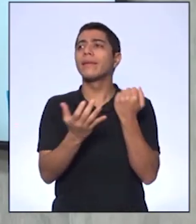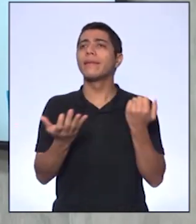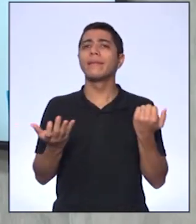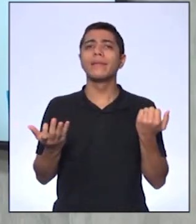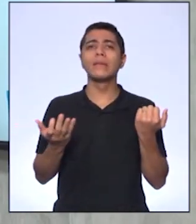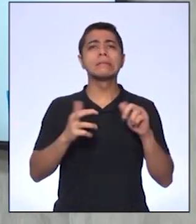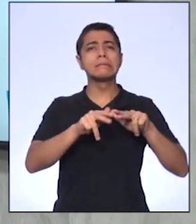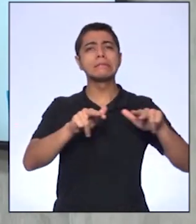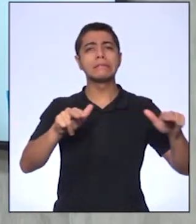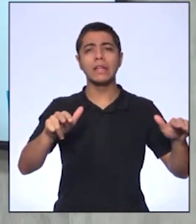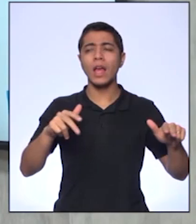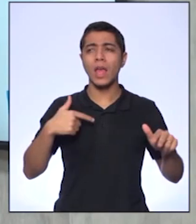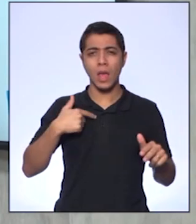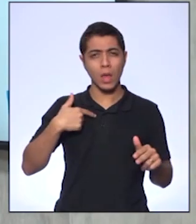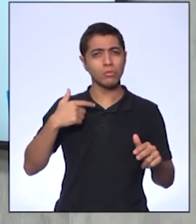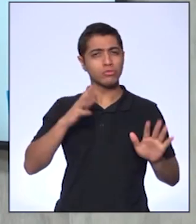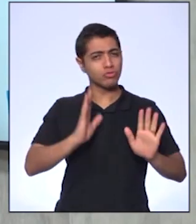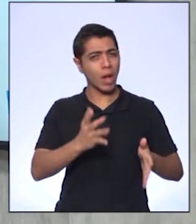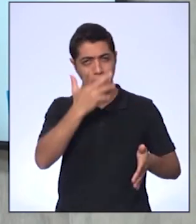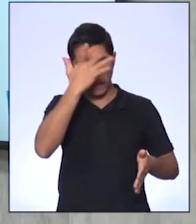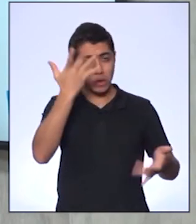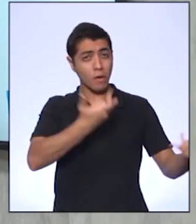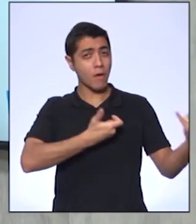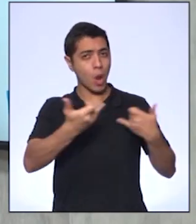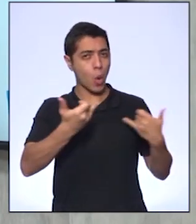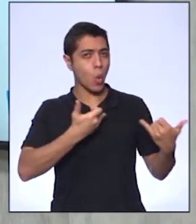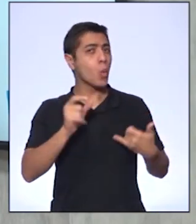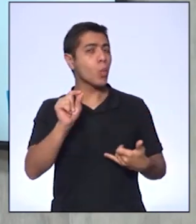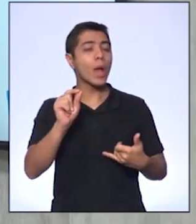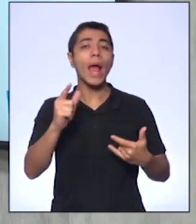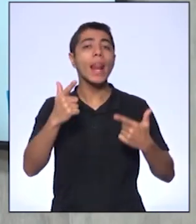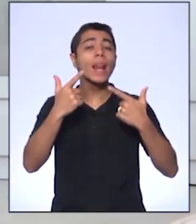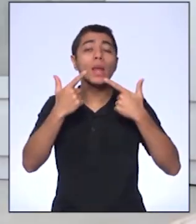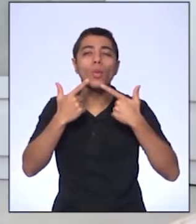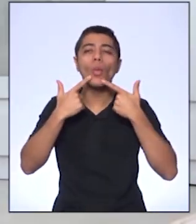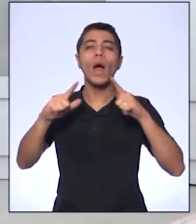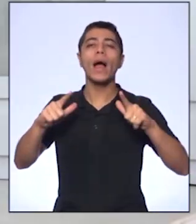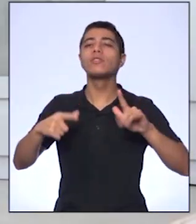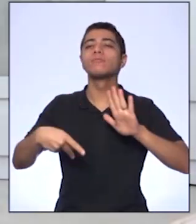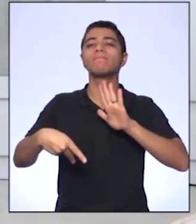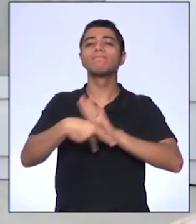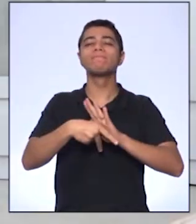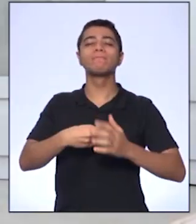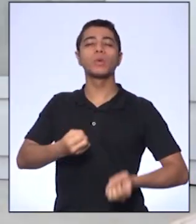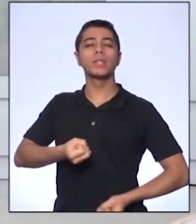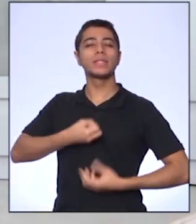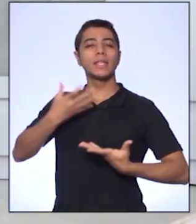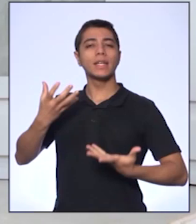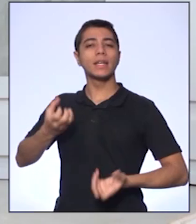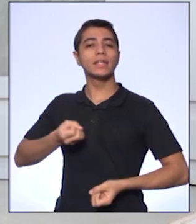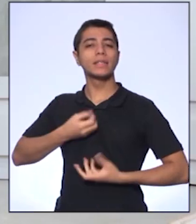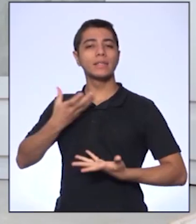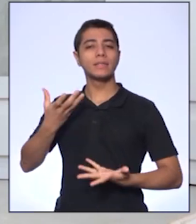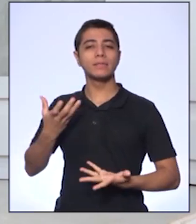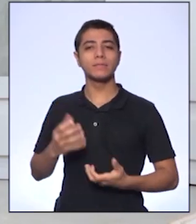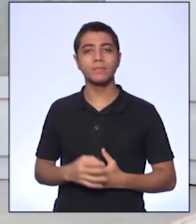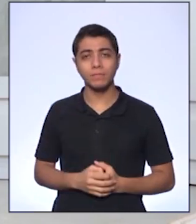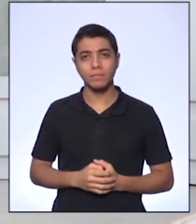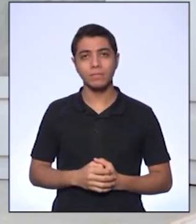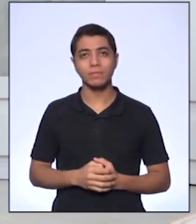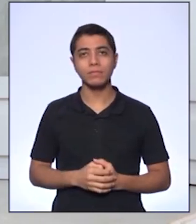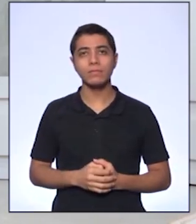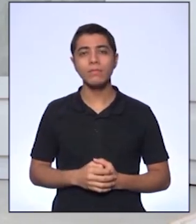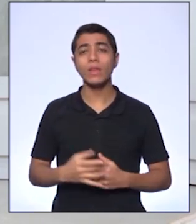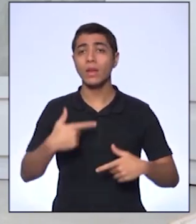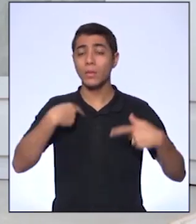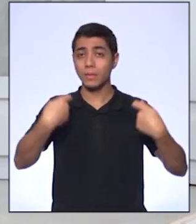linguagem poética. Bom, então vamos para cá, ó, presta atenção. Linguagem poética. O que eu preciso de vocês